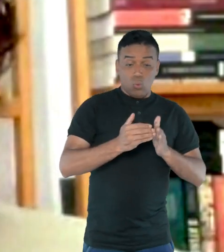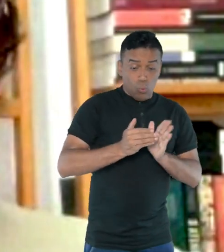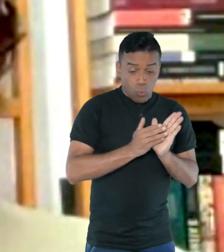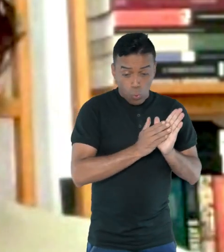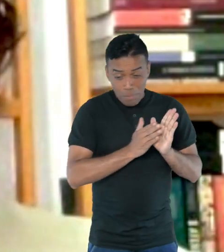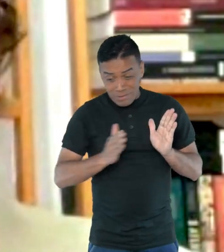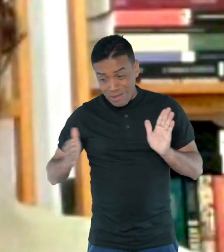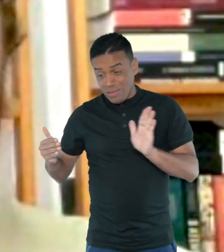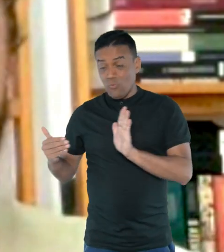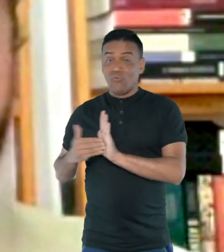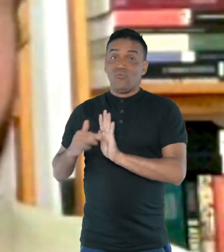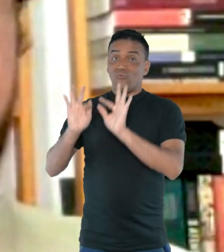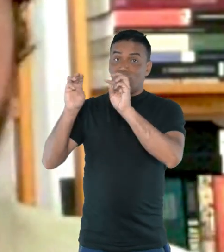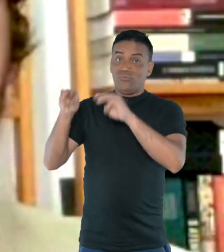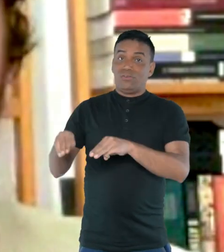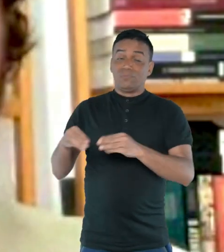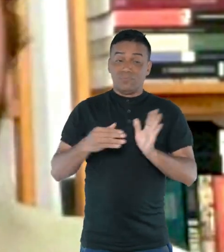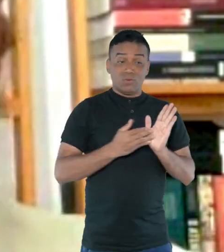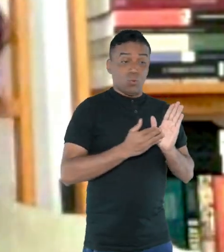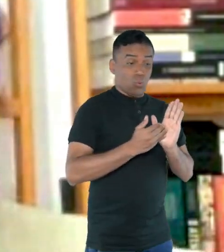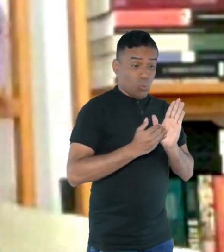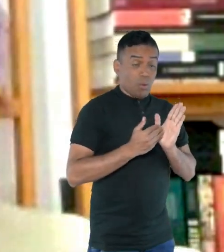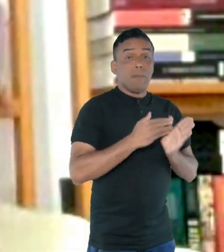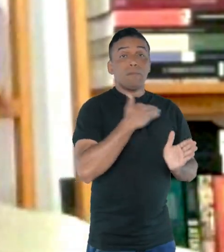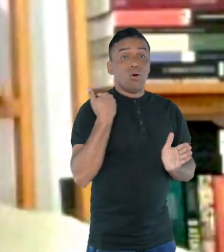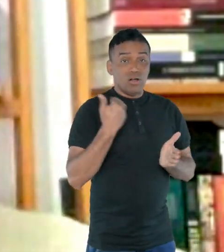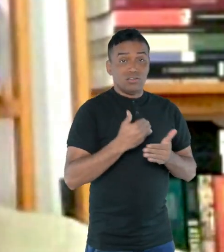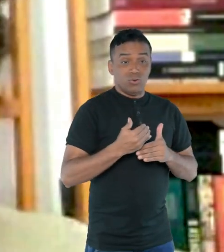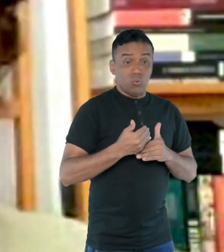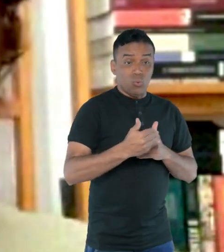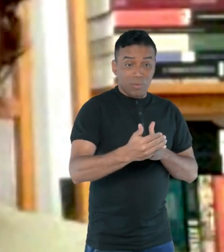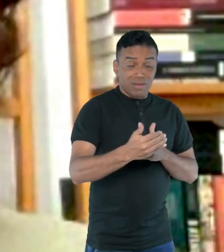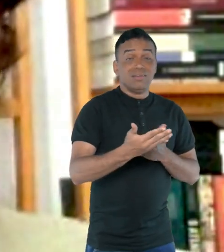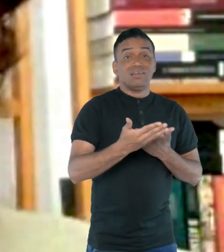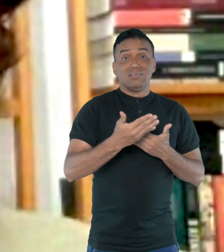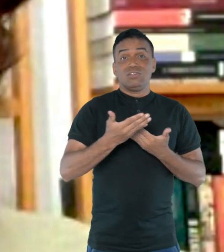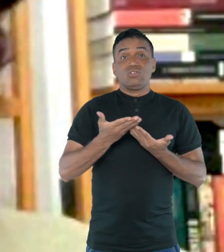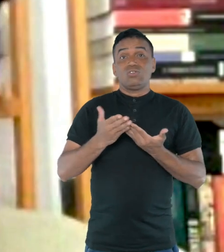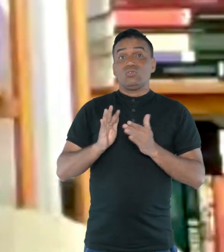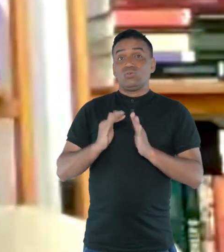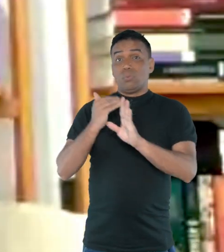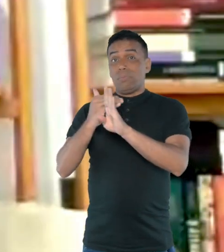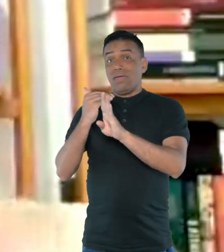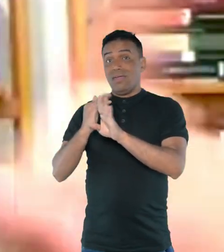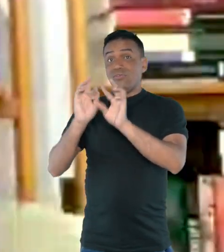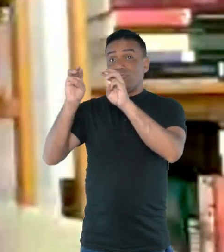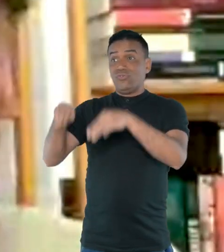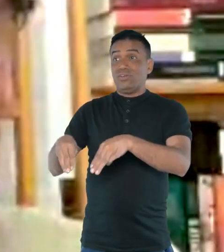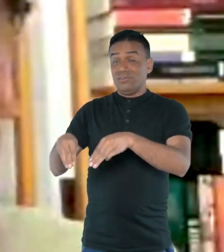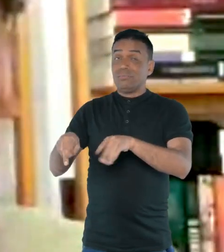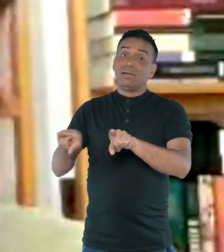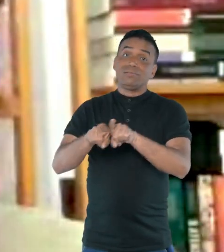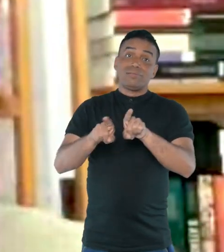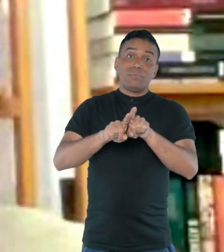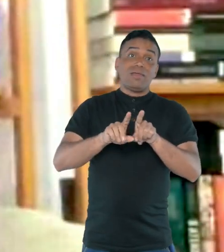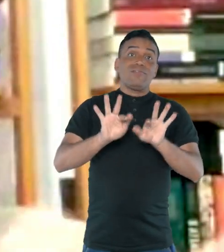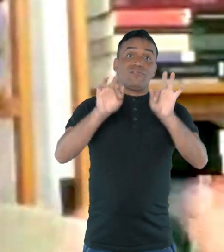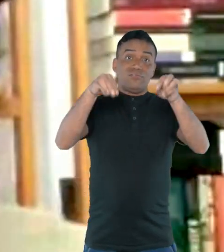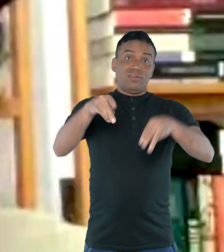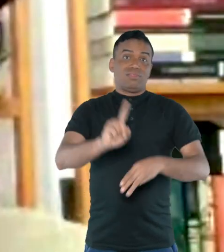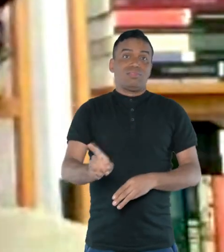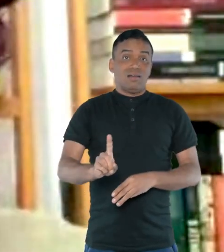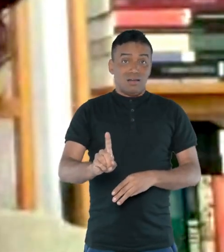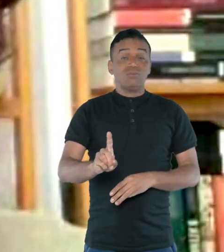final. A morte, ela é o início, ela é o meio, ela é o fim, mas também não é o fim, e é quase que cíclico. A morte,